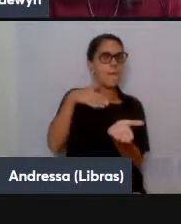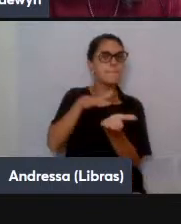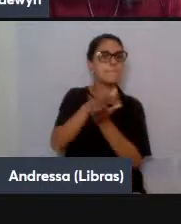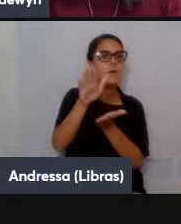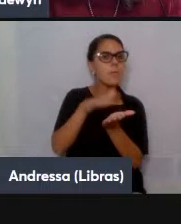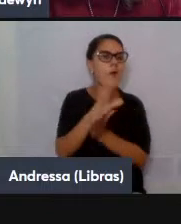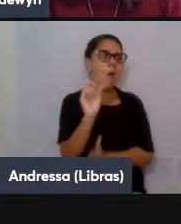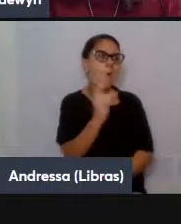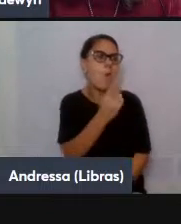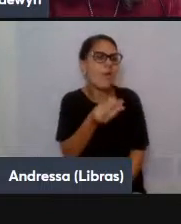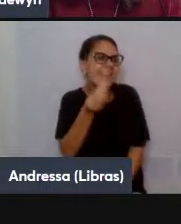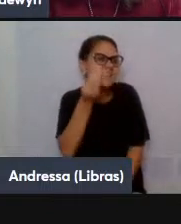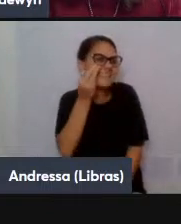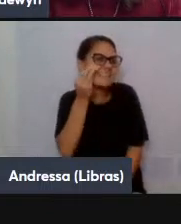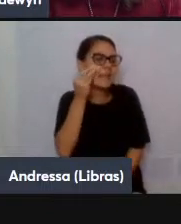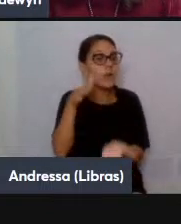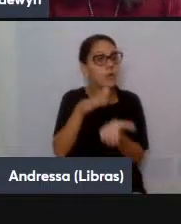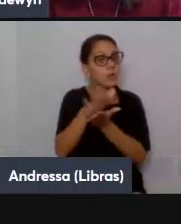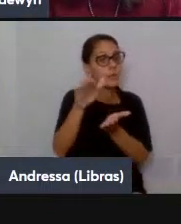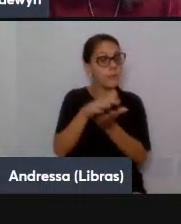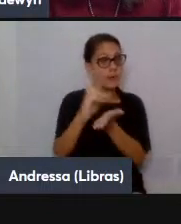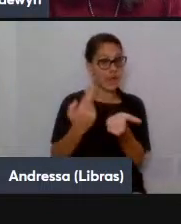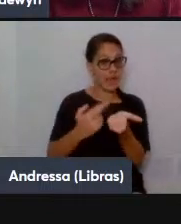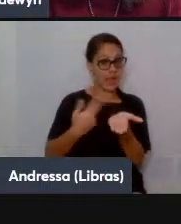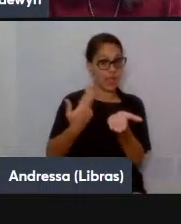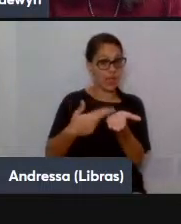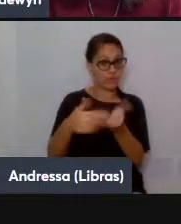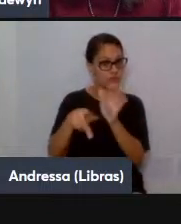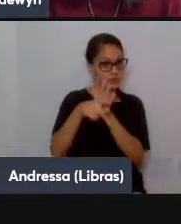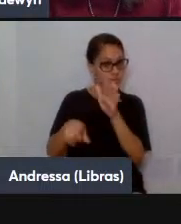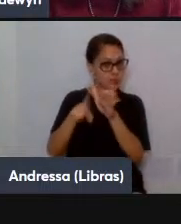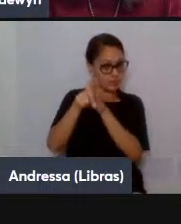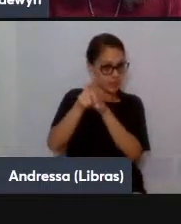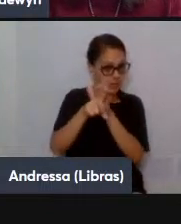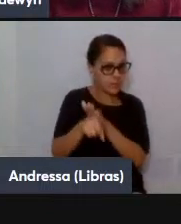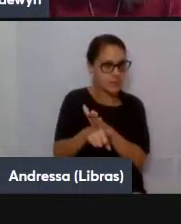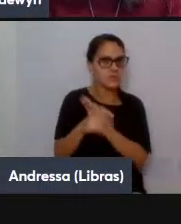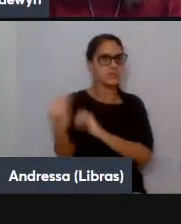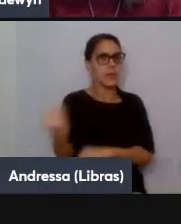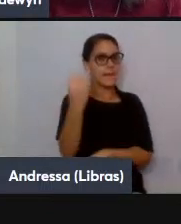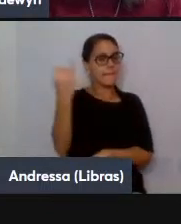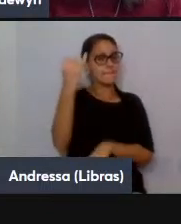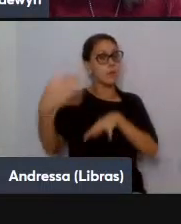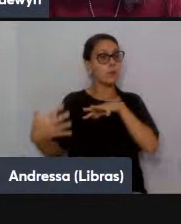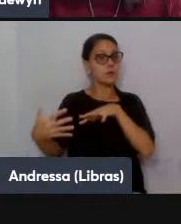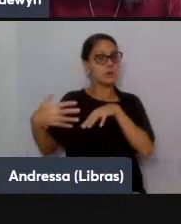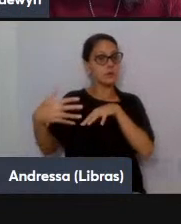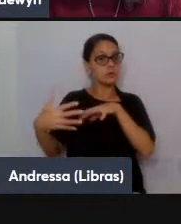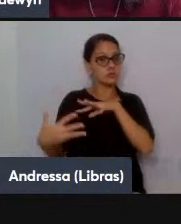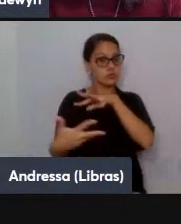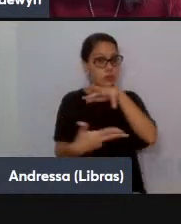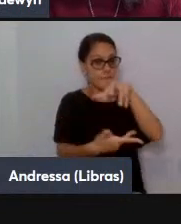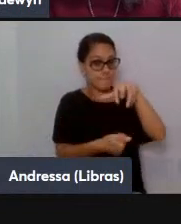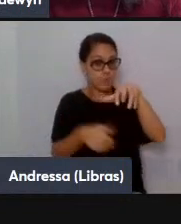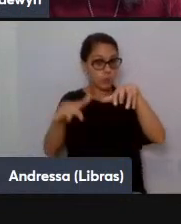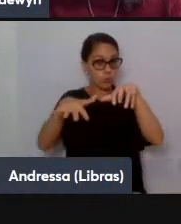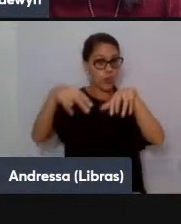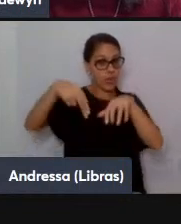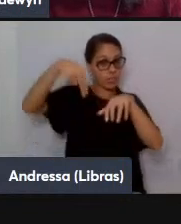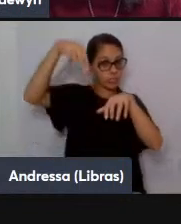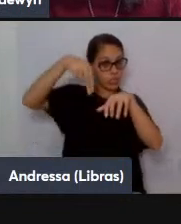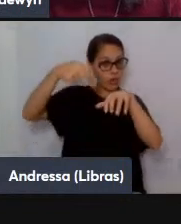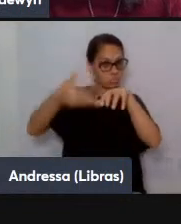tento publicar em revistas, periódicos importantes do norte global,